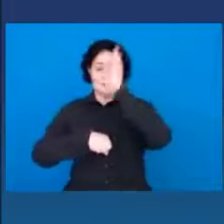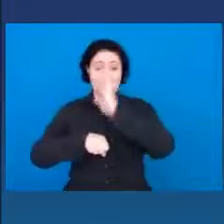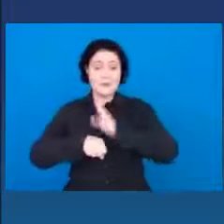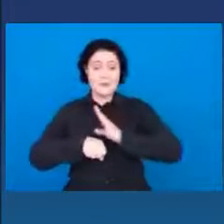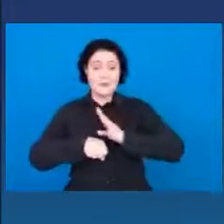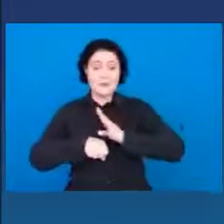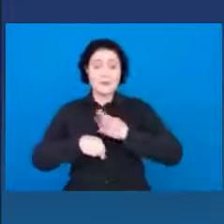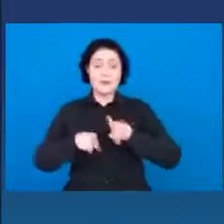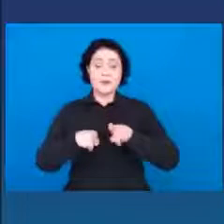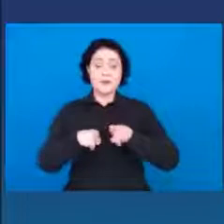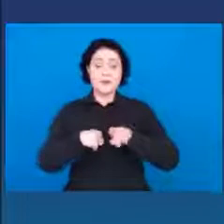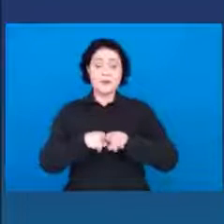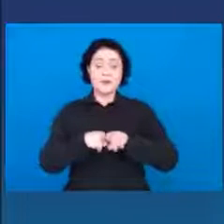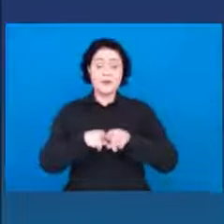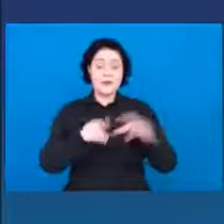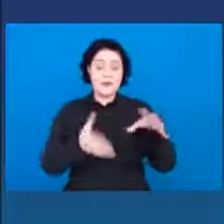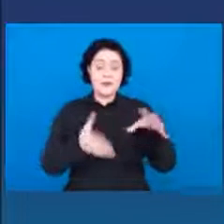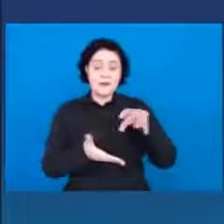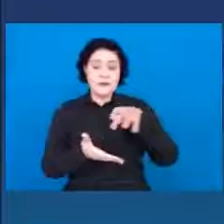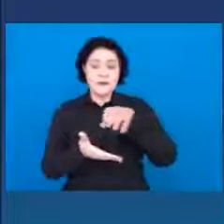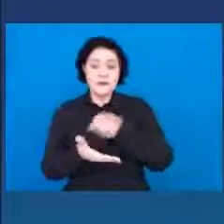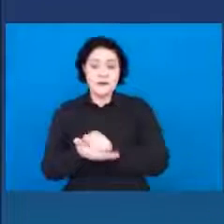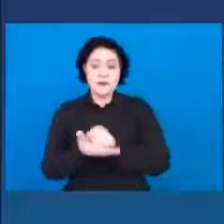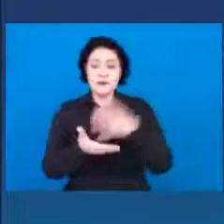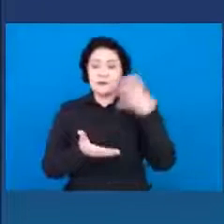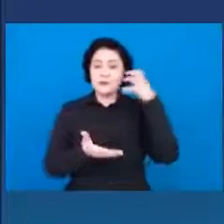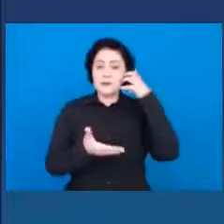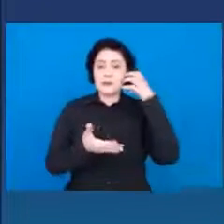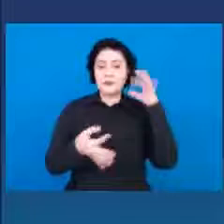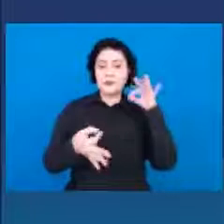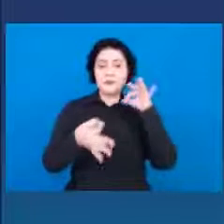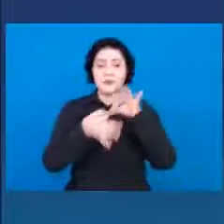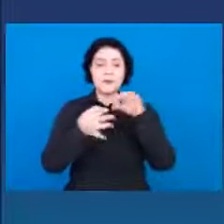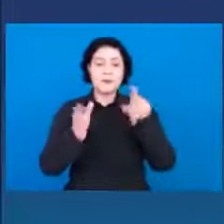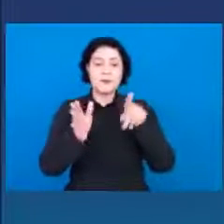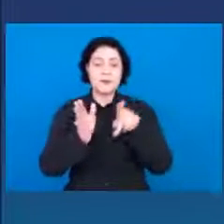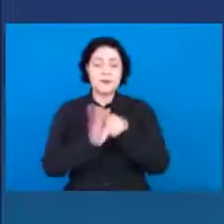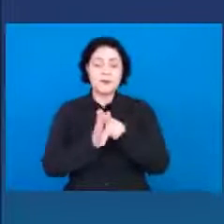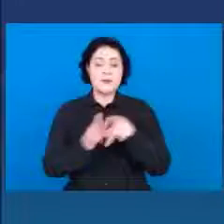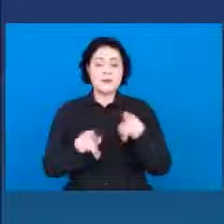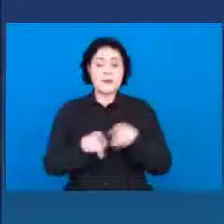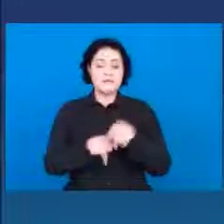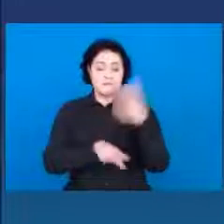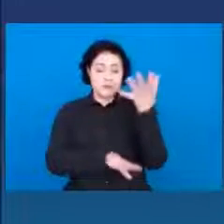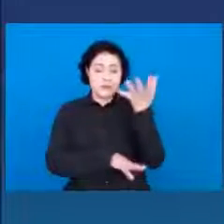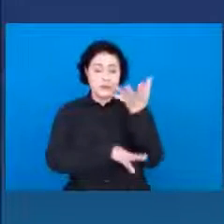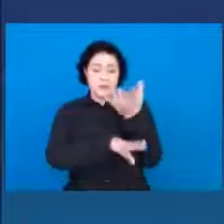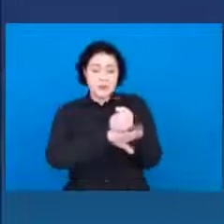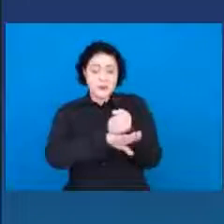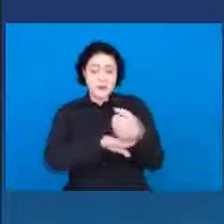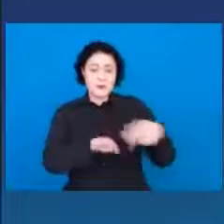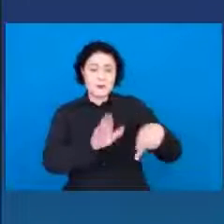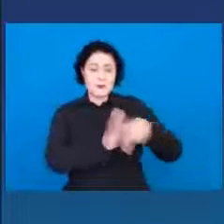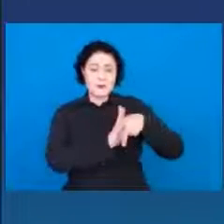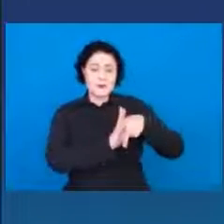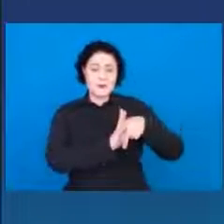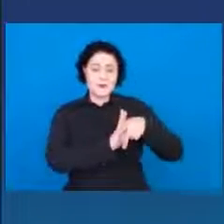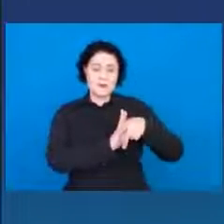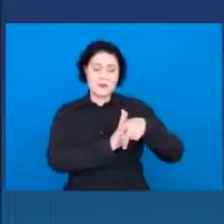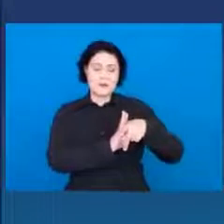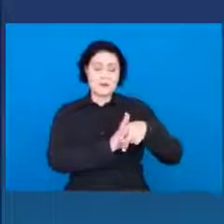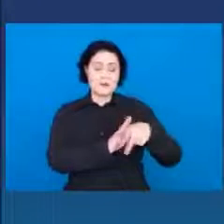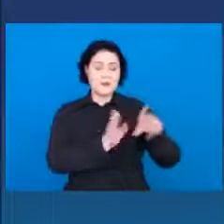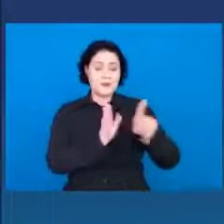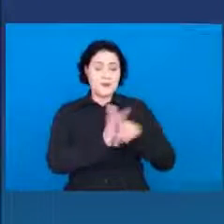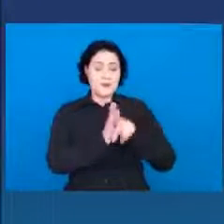e as emissoras cadastradas em sistema específico fazem download dos programas o que permite que o